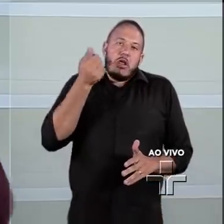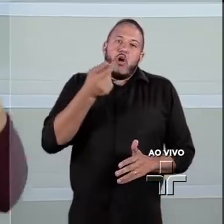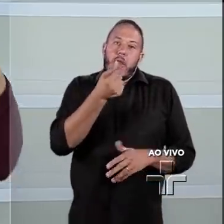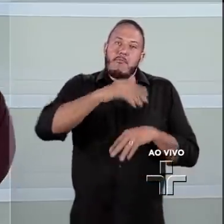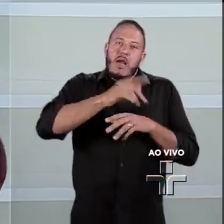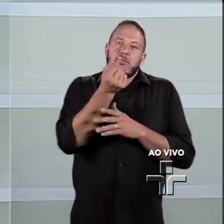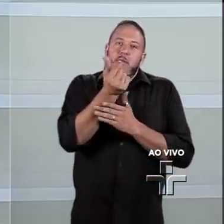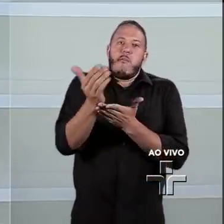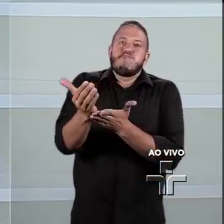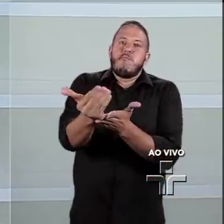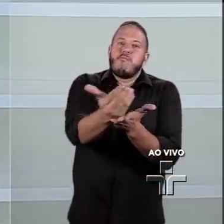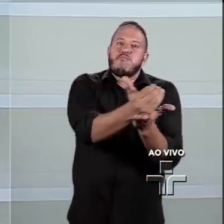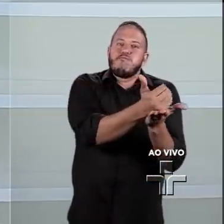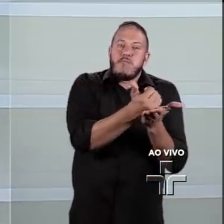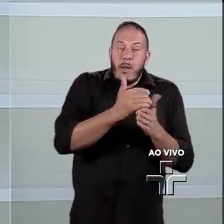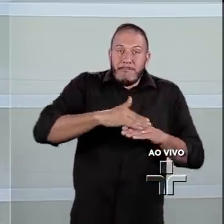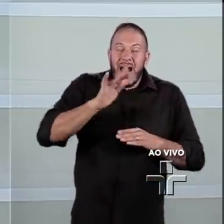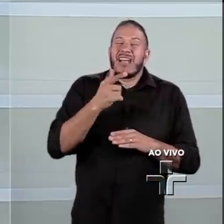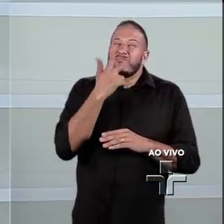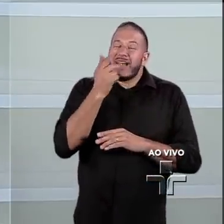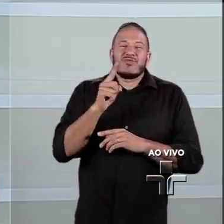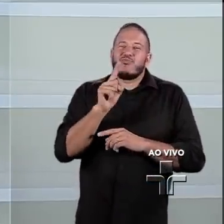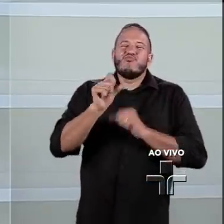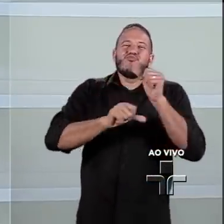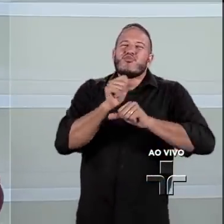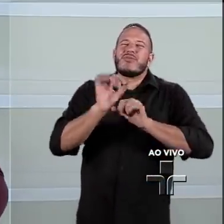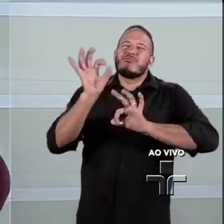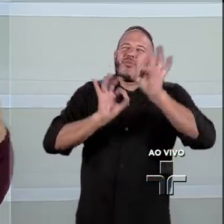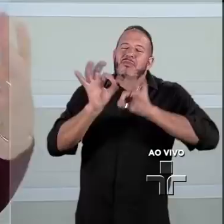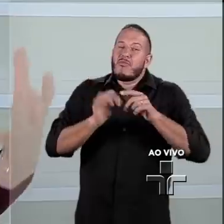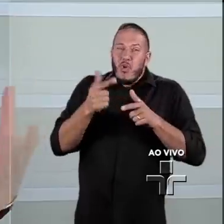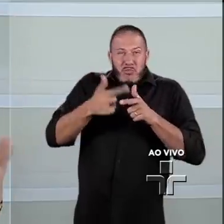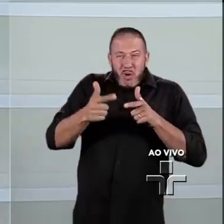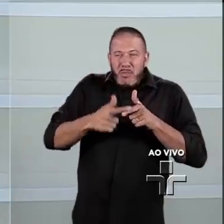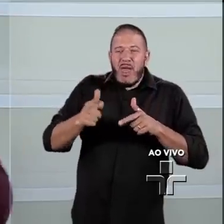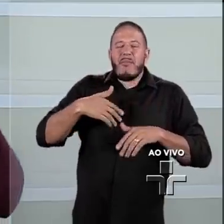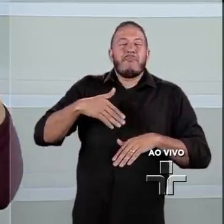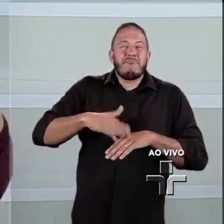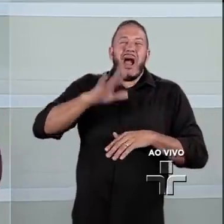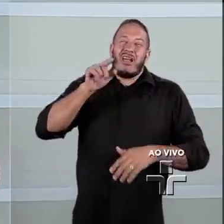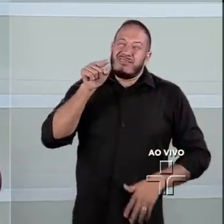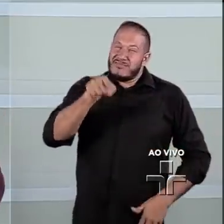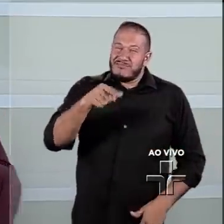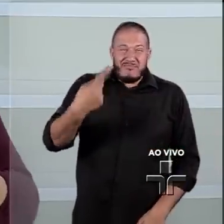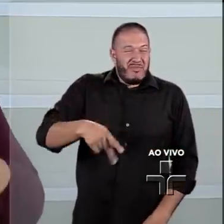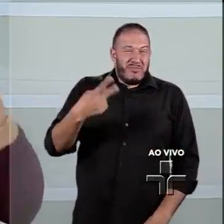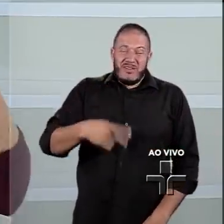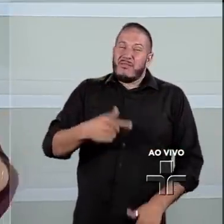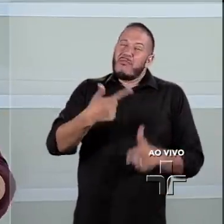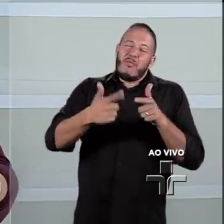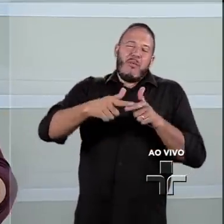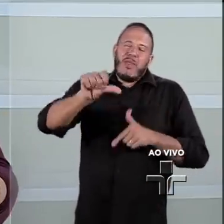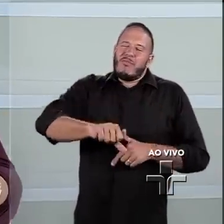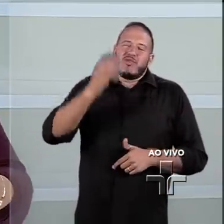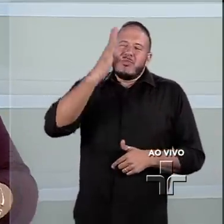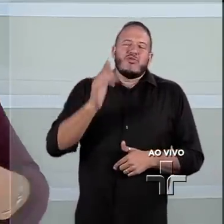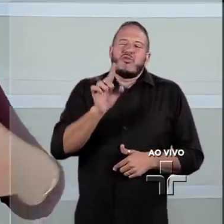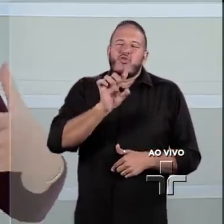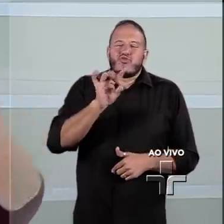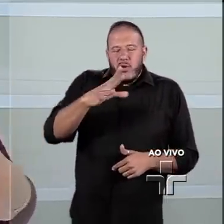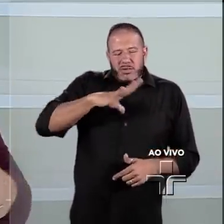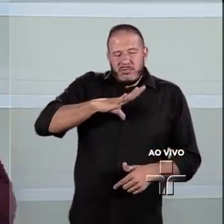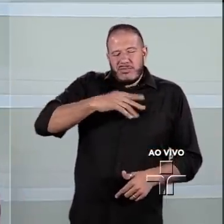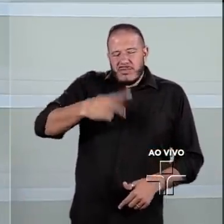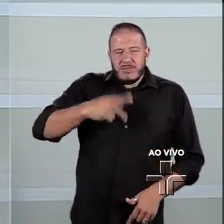arrecadação, mas não mexe estruturalmente nesse problema que é hoje o maior problema do Brasil. Então, não quero ficar só na questão de São Paulo,